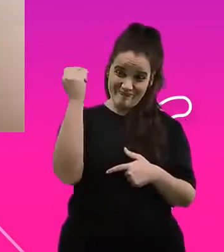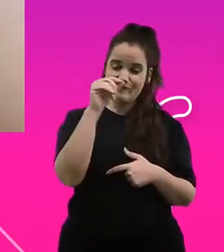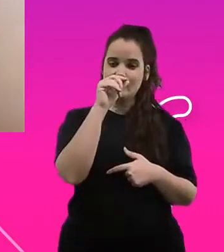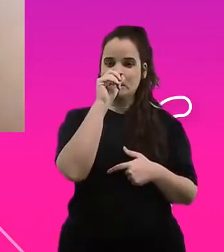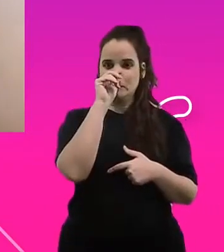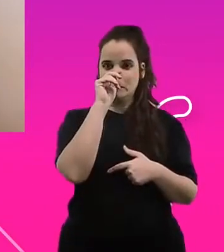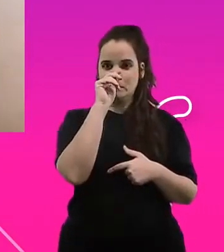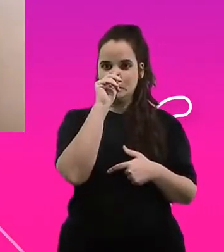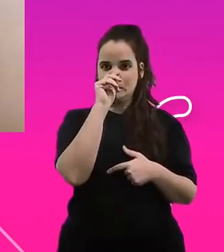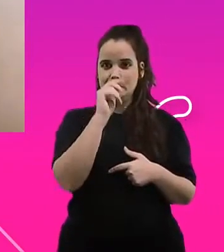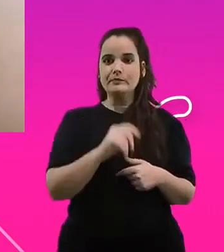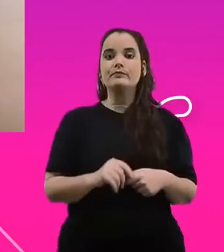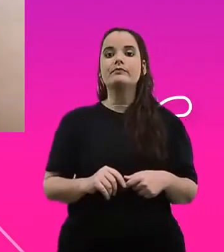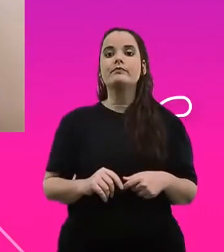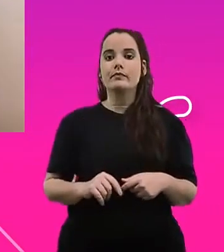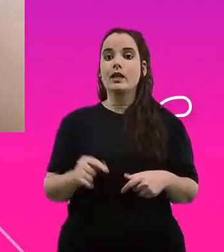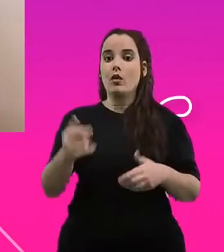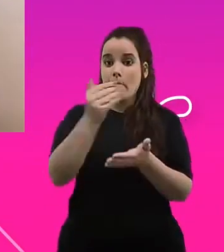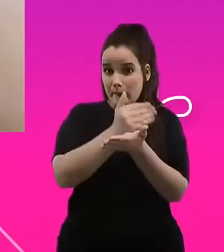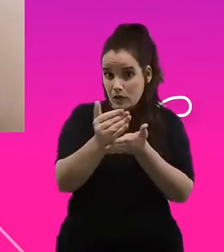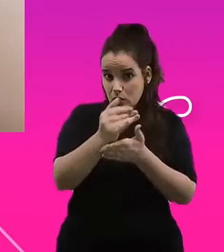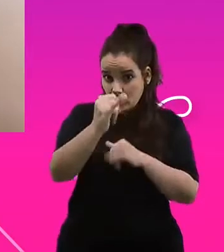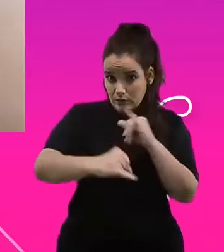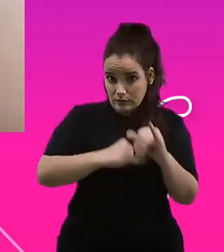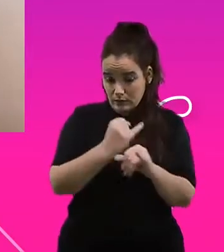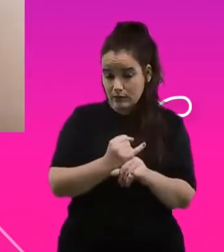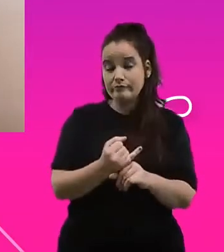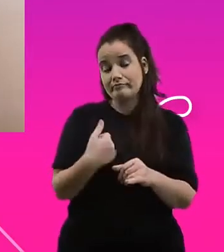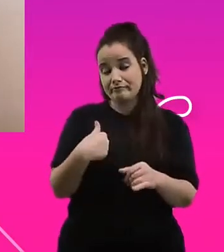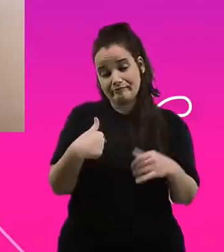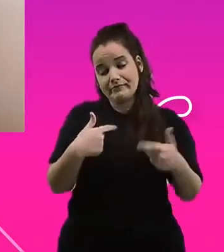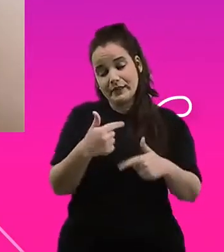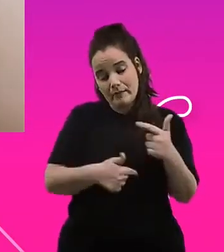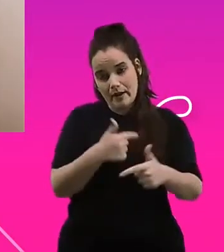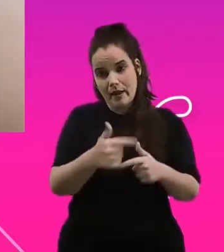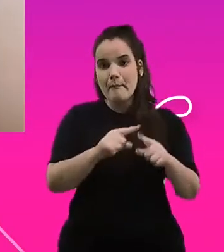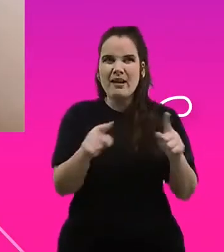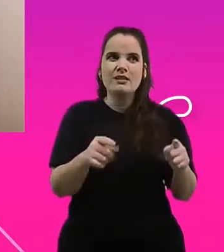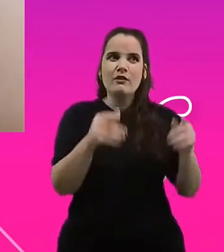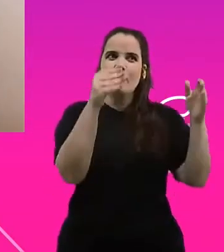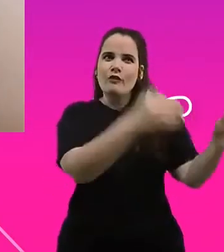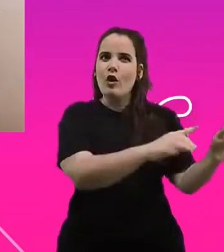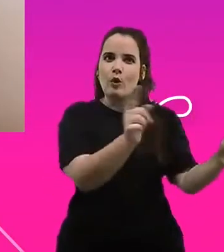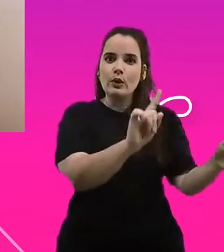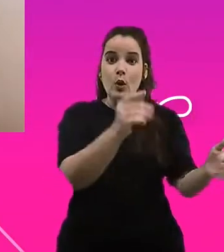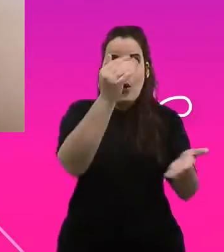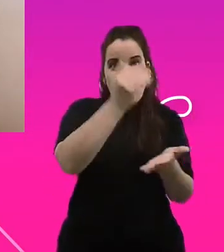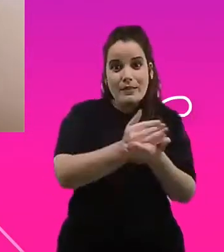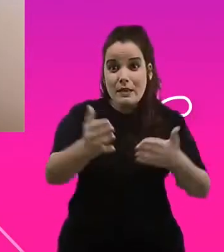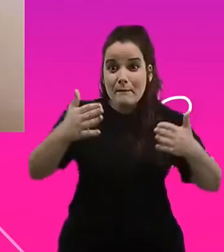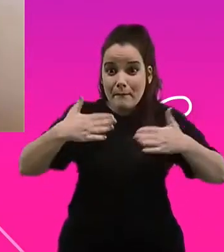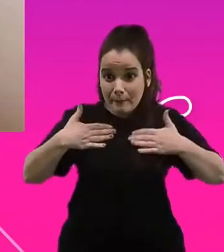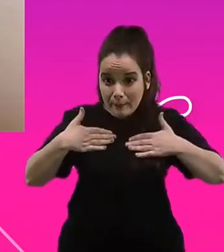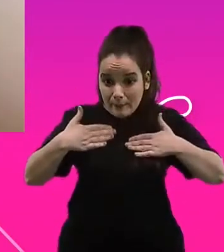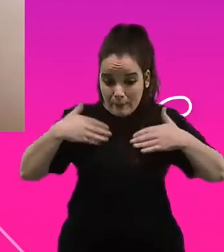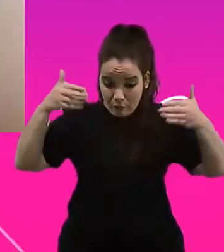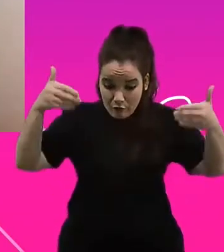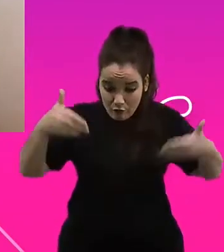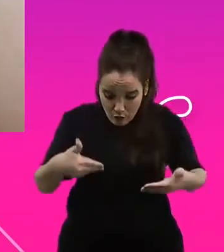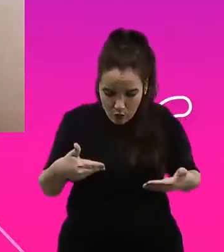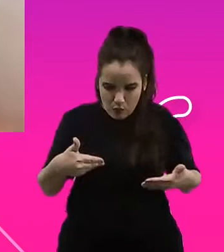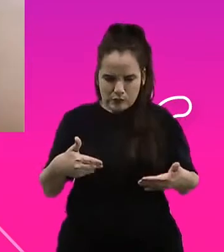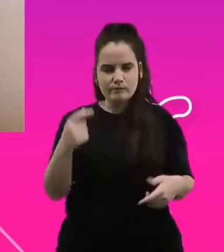mas quando eu comecei a fazer isso para mim, eu senti um pouco de diferença. Eu não me senti tão confortável de criar mais. De criar